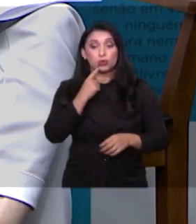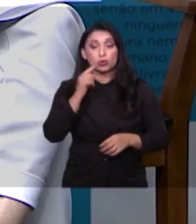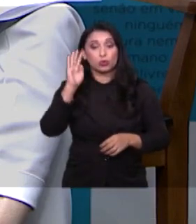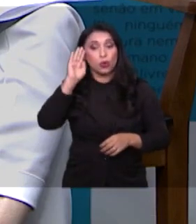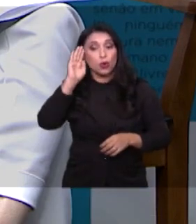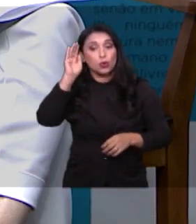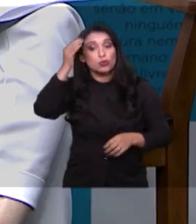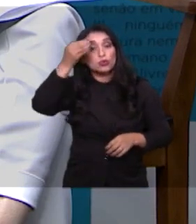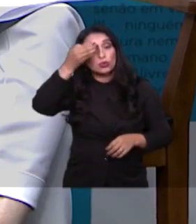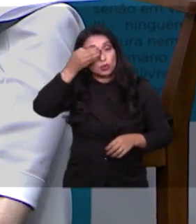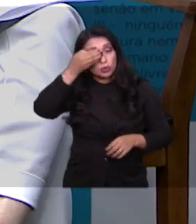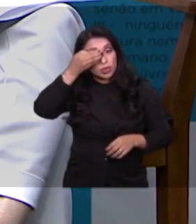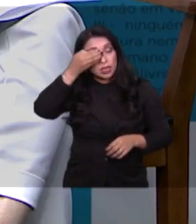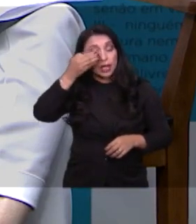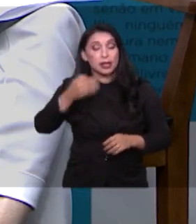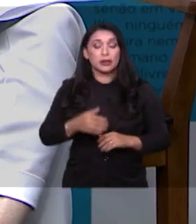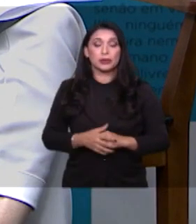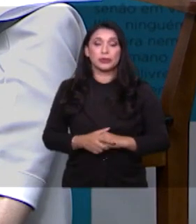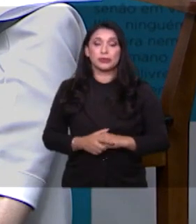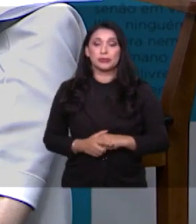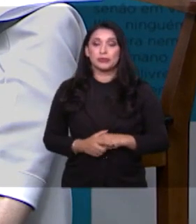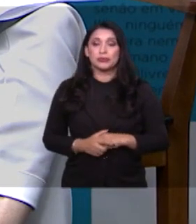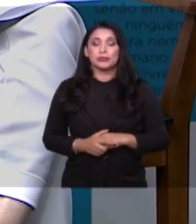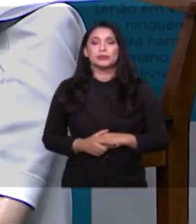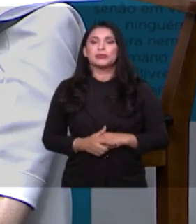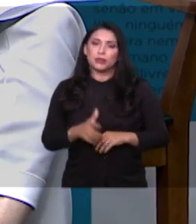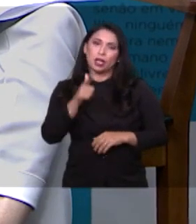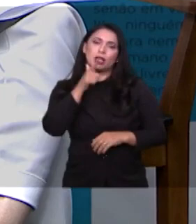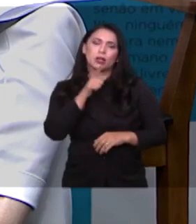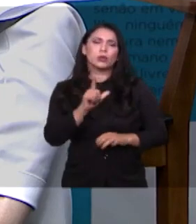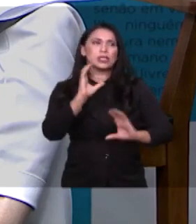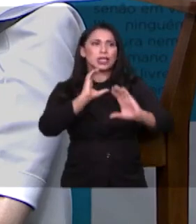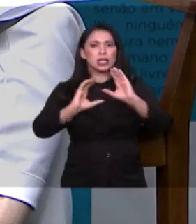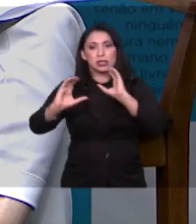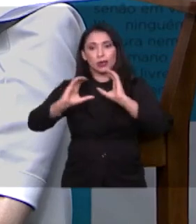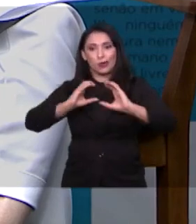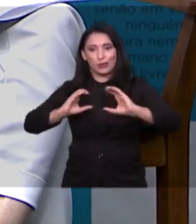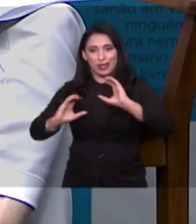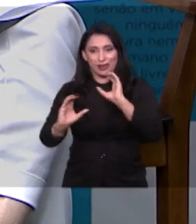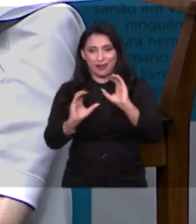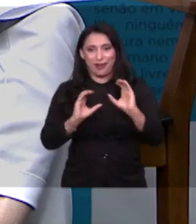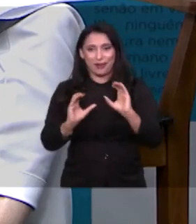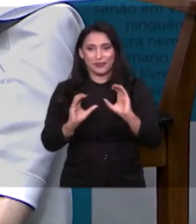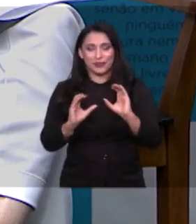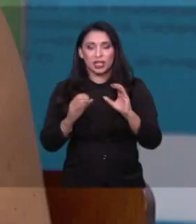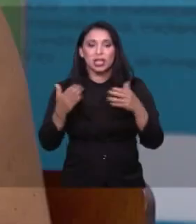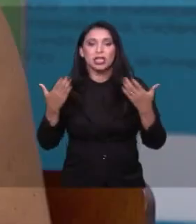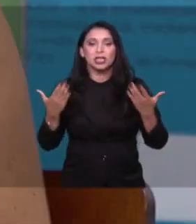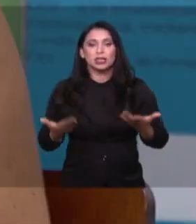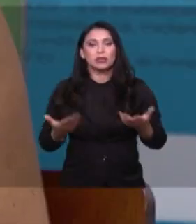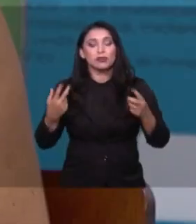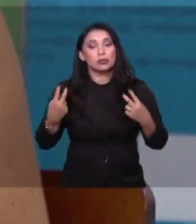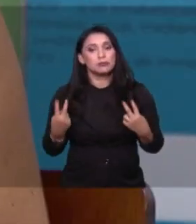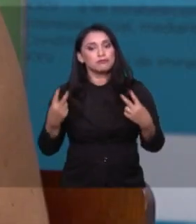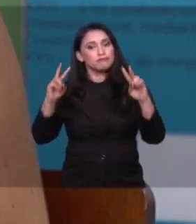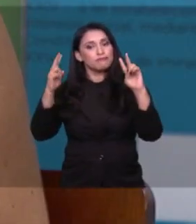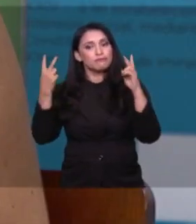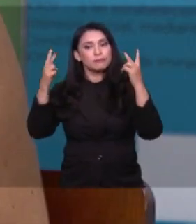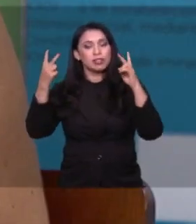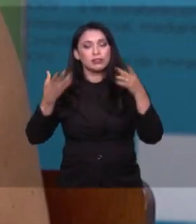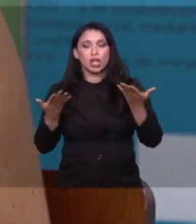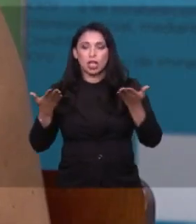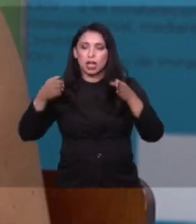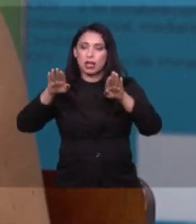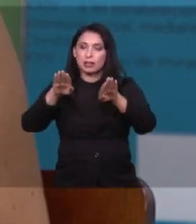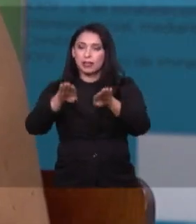o surdo cego no caso, ele consiga se comunicar, né? Então, foi uma vitória essa